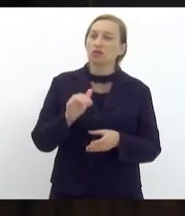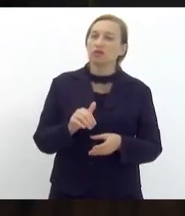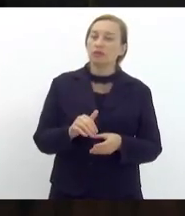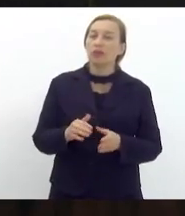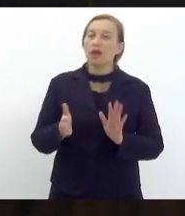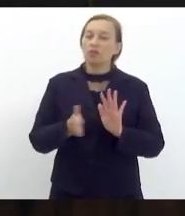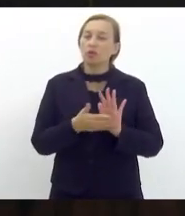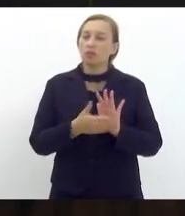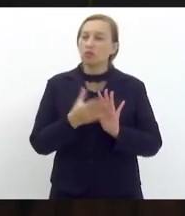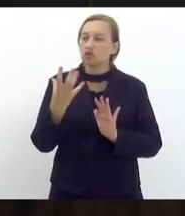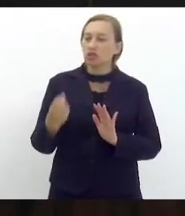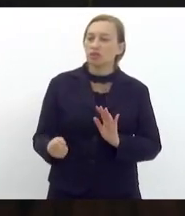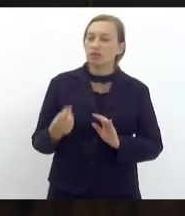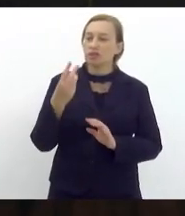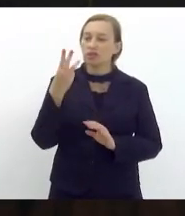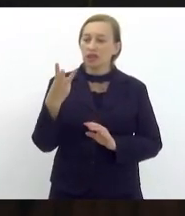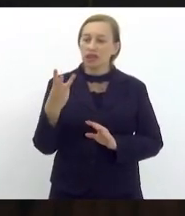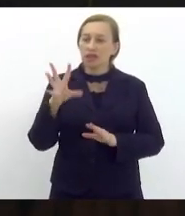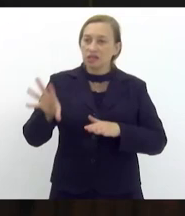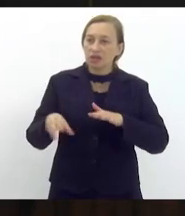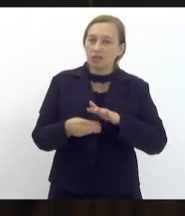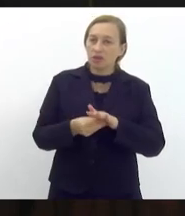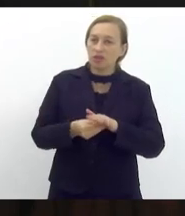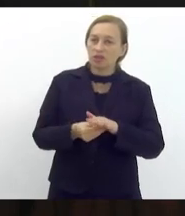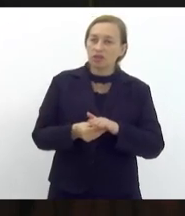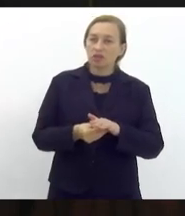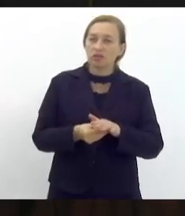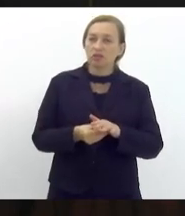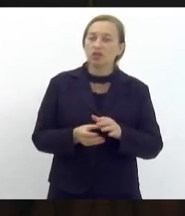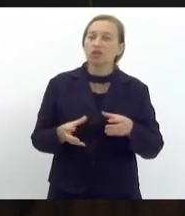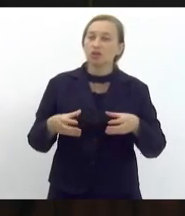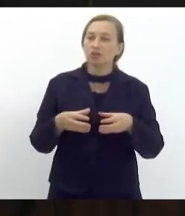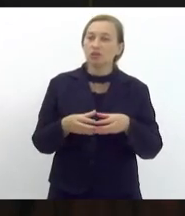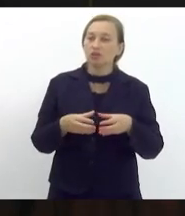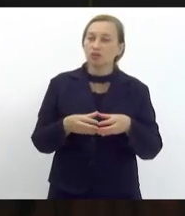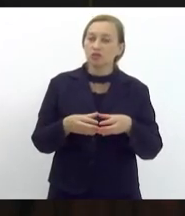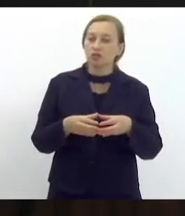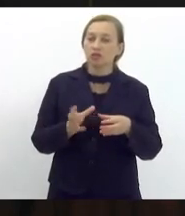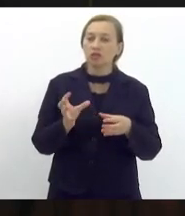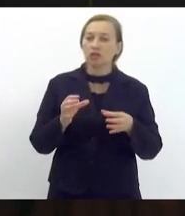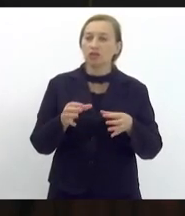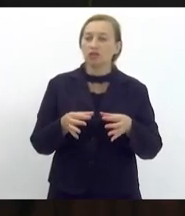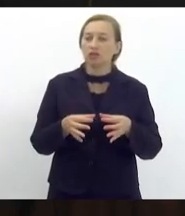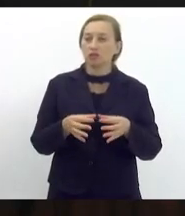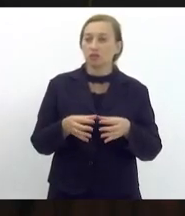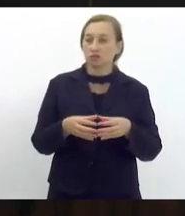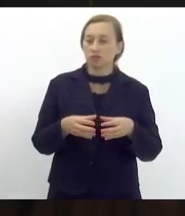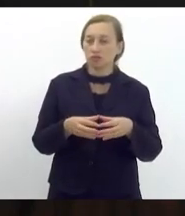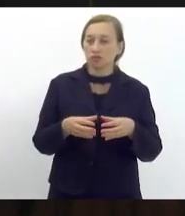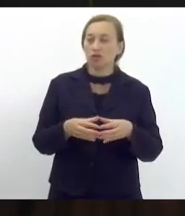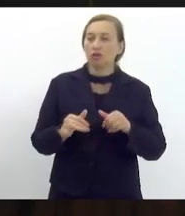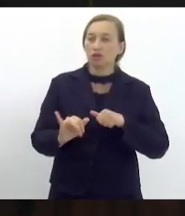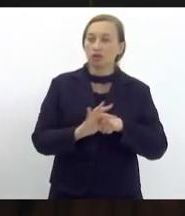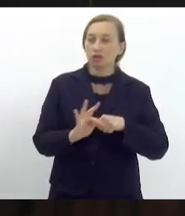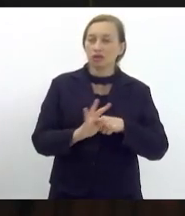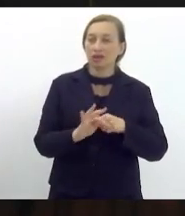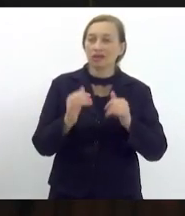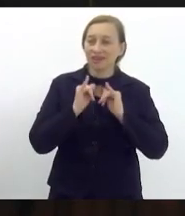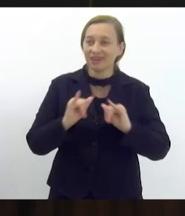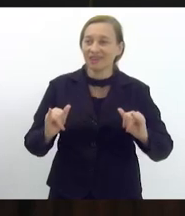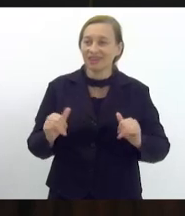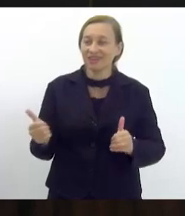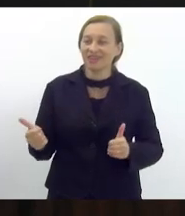apresente proposta recebeu três emendas e retorna às comissões anuncio indicação